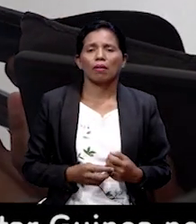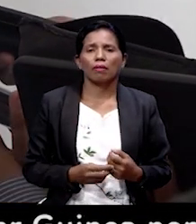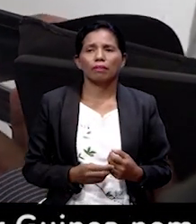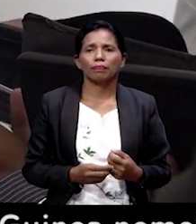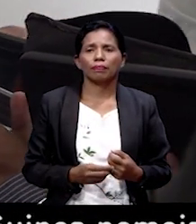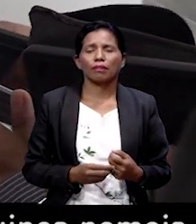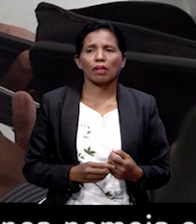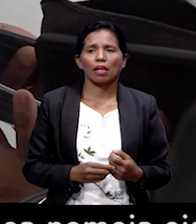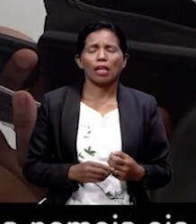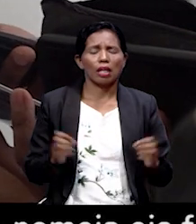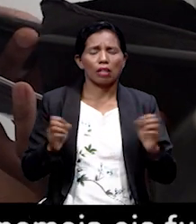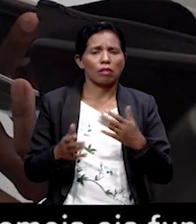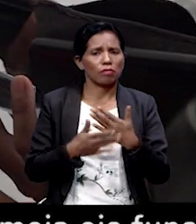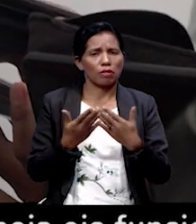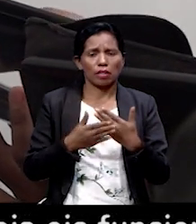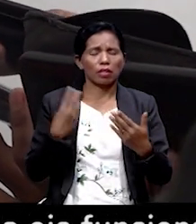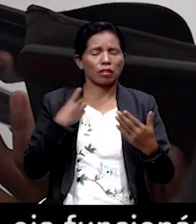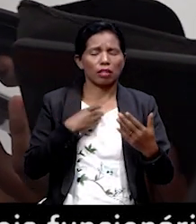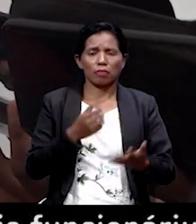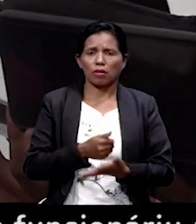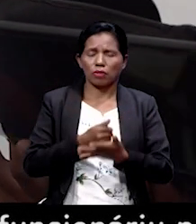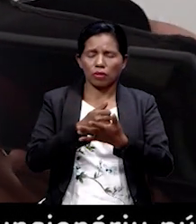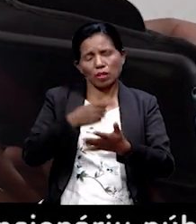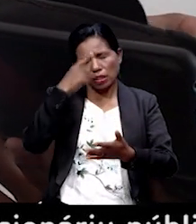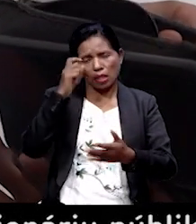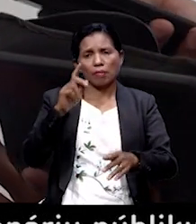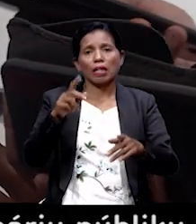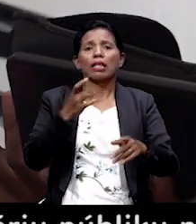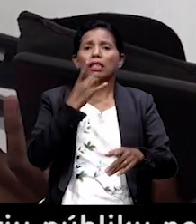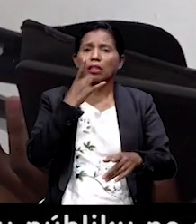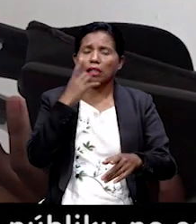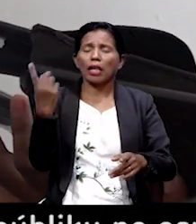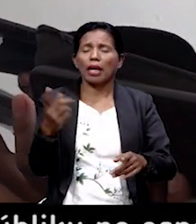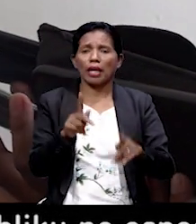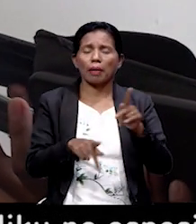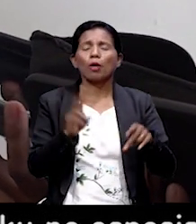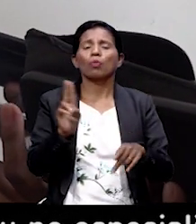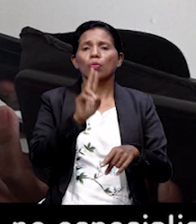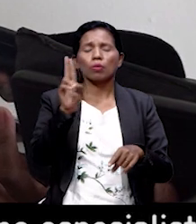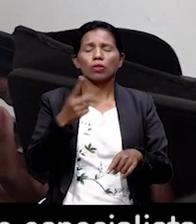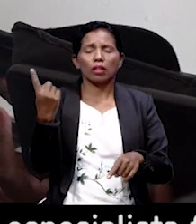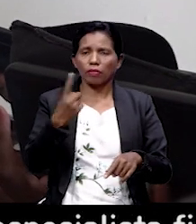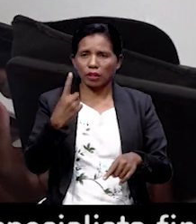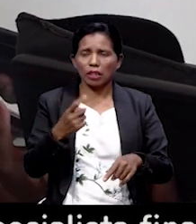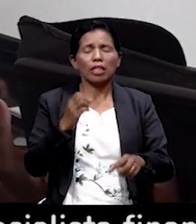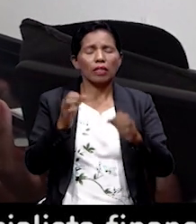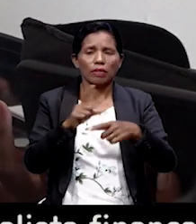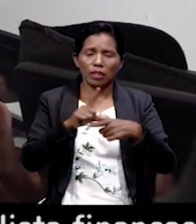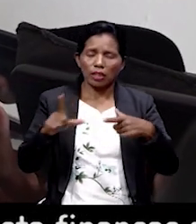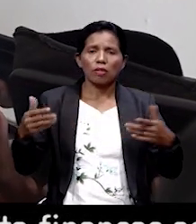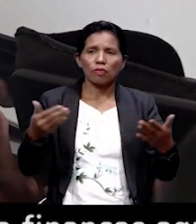di la fasil para ita atu resolve tamba lina ne ema uzahela se lina fong ema la uza ita